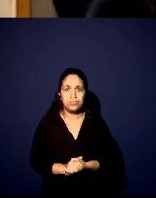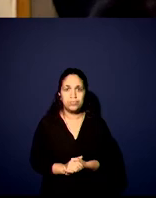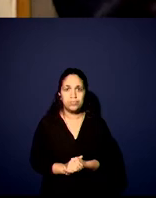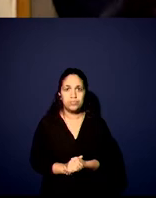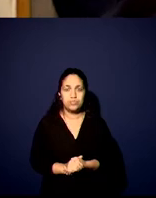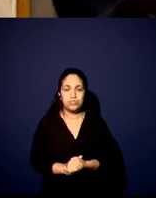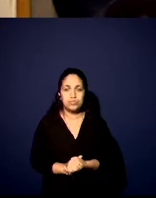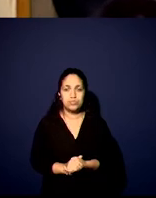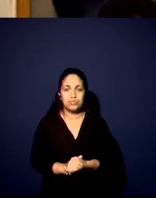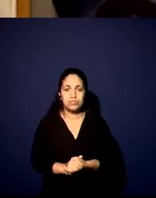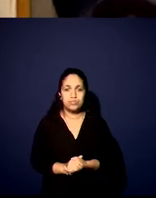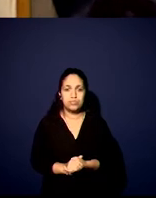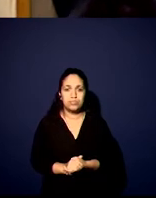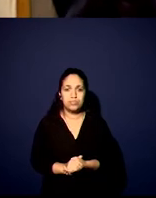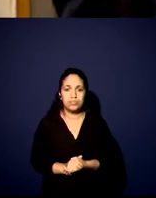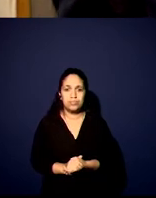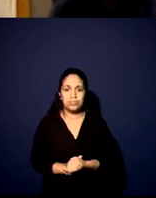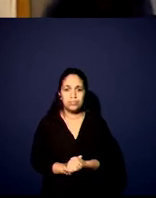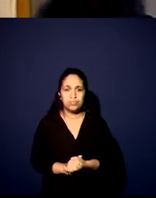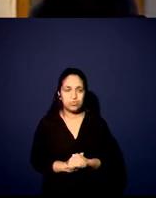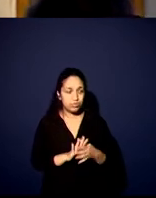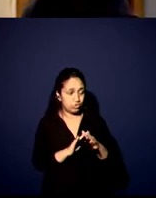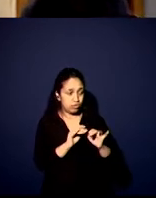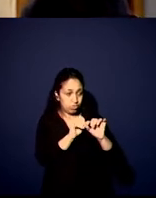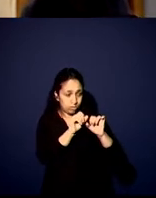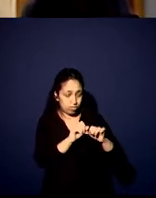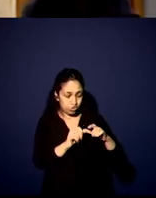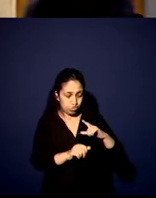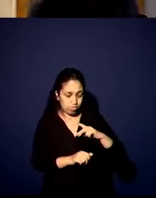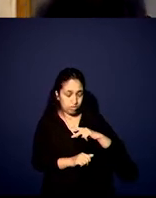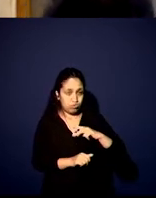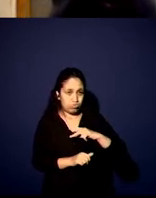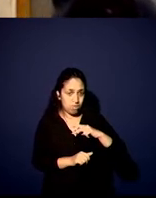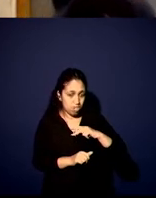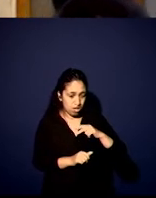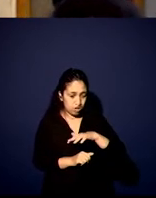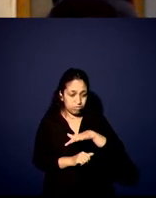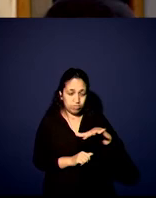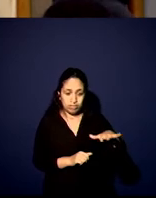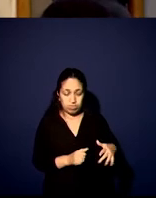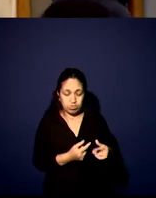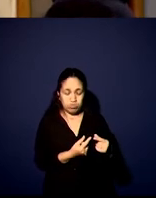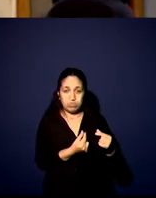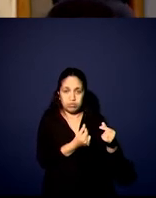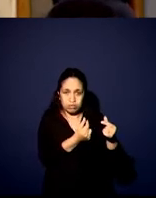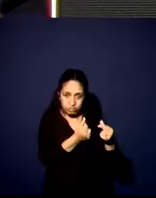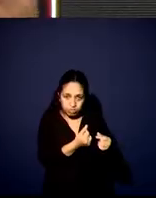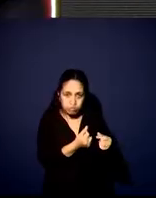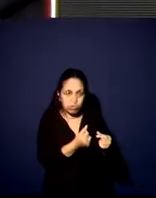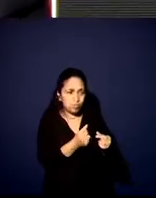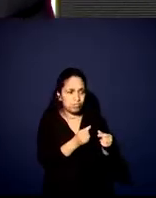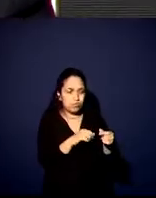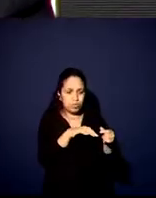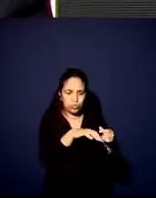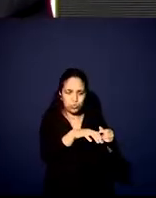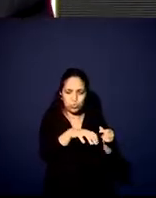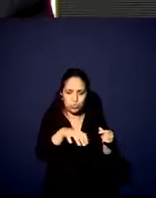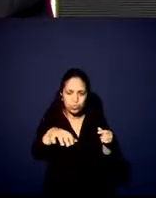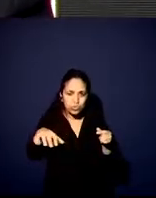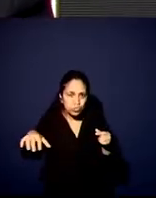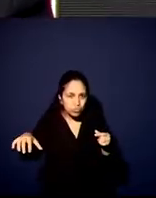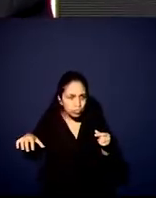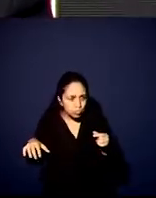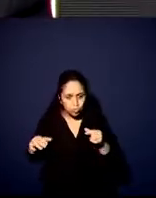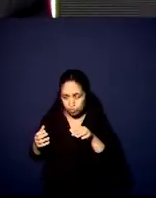é muito no sistema privado no mercado financeiro em todas as amarras que ele